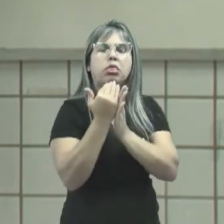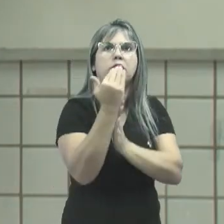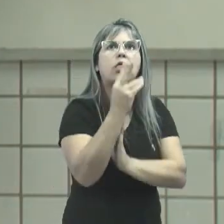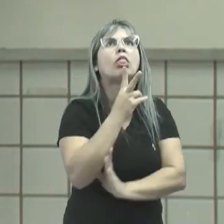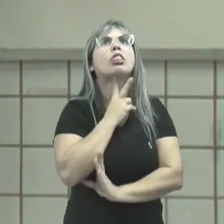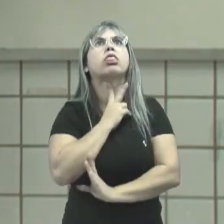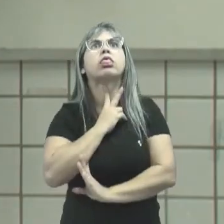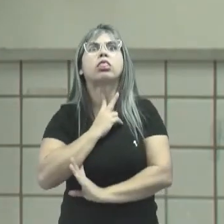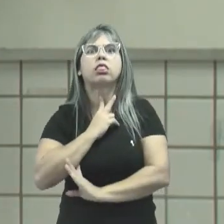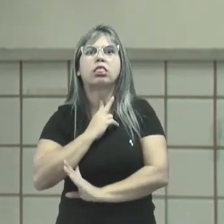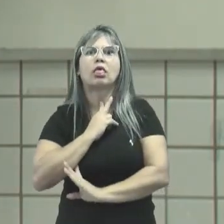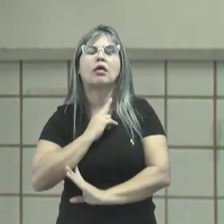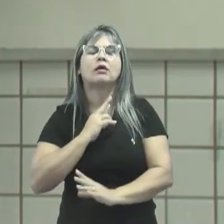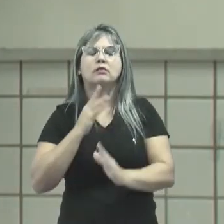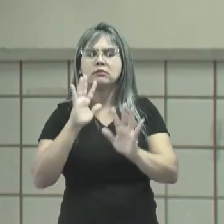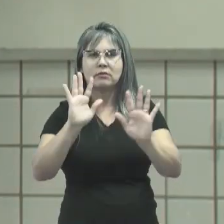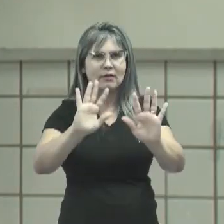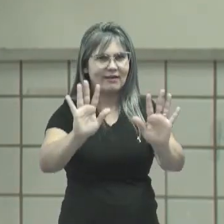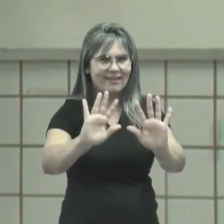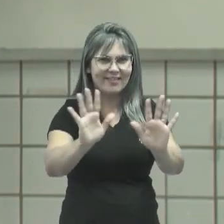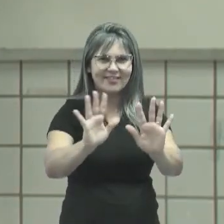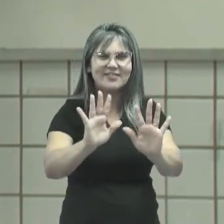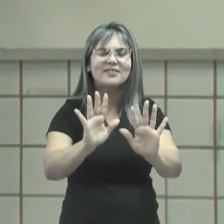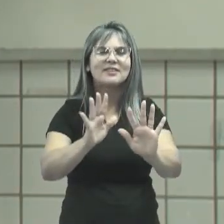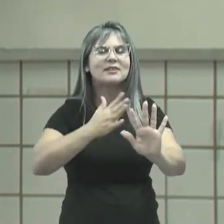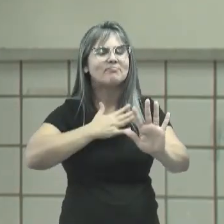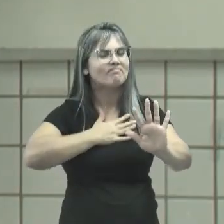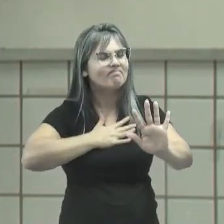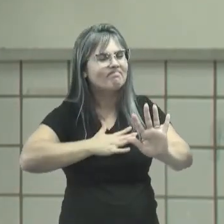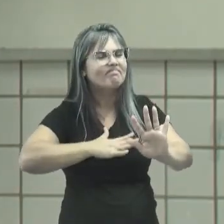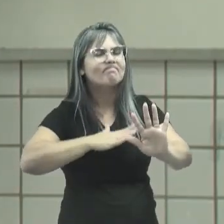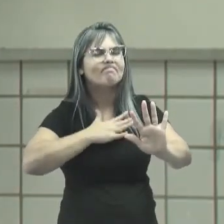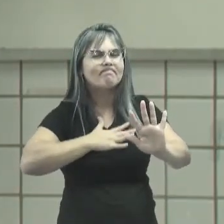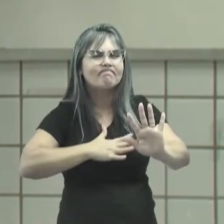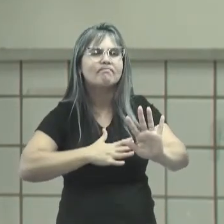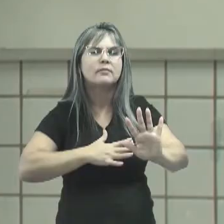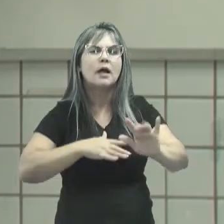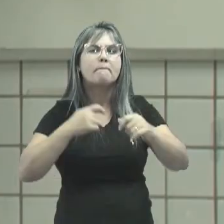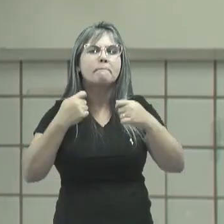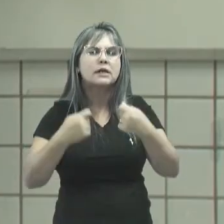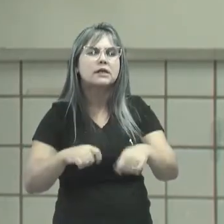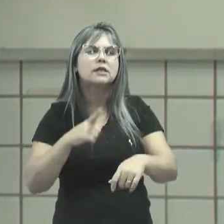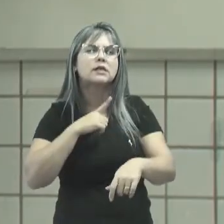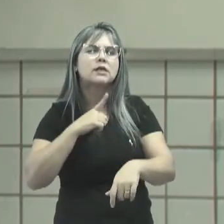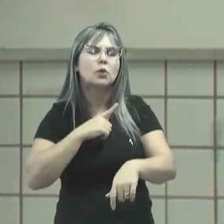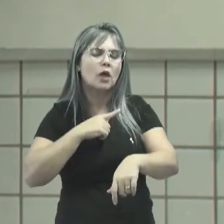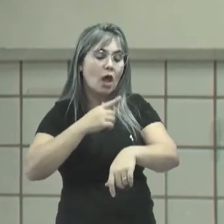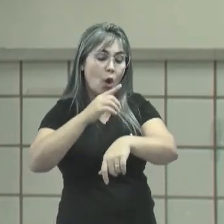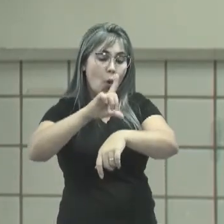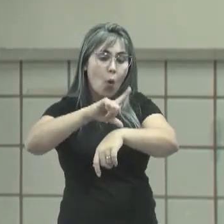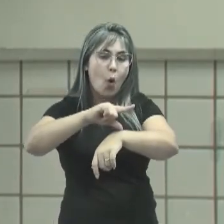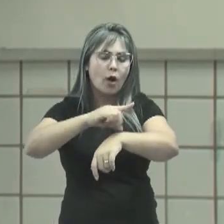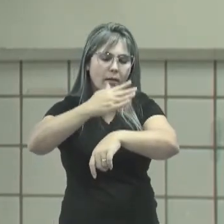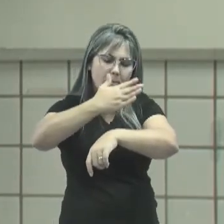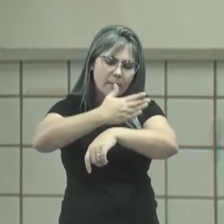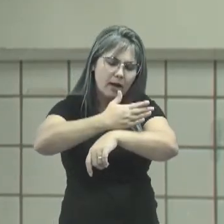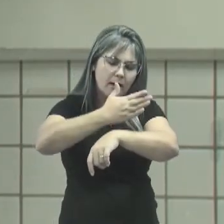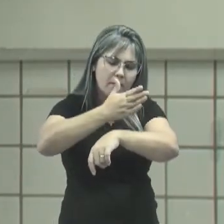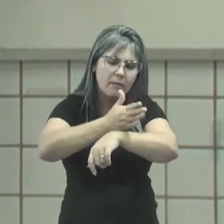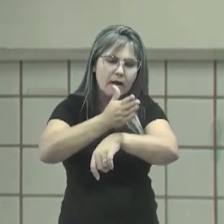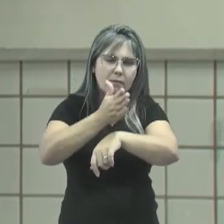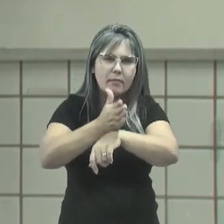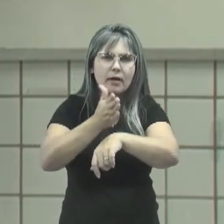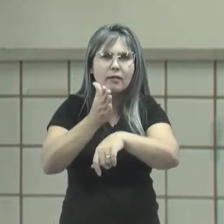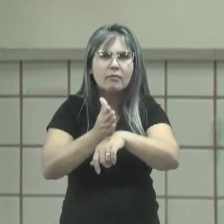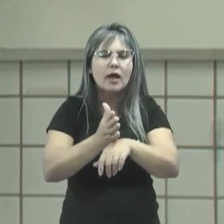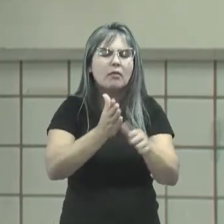tem que, para que você faça isso, você tem que respeitar os seus limites, né? E os limites dos outros também, né? Se você não